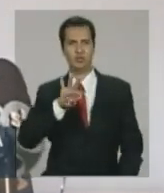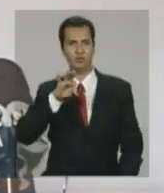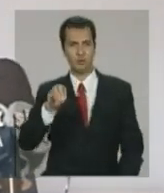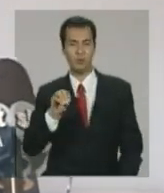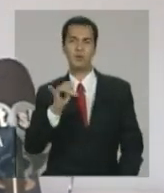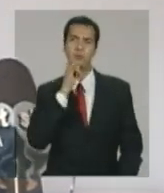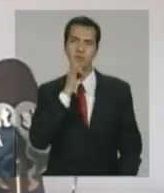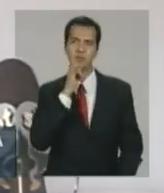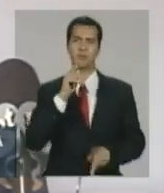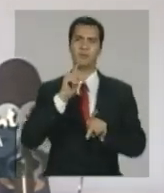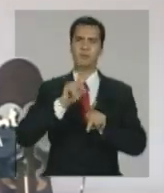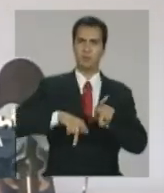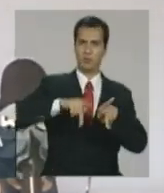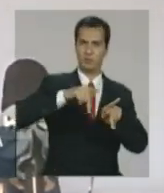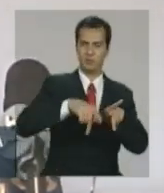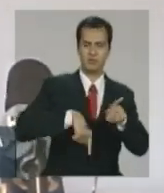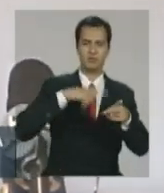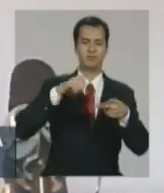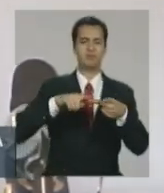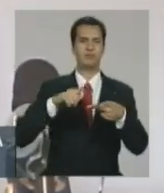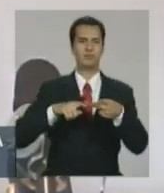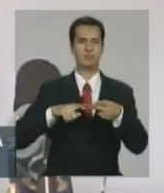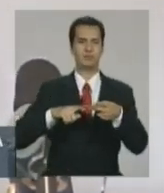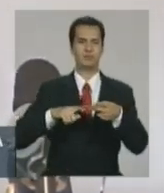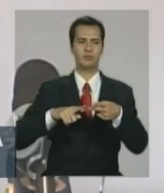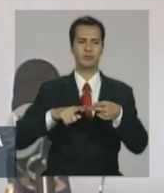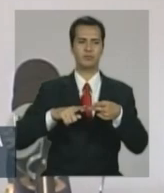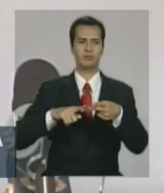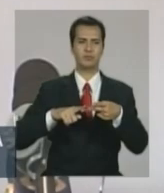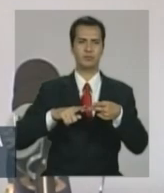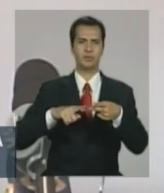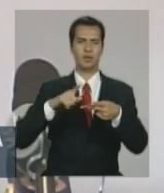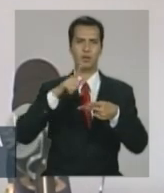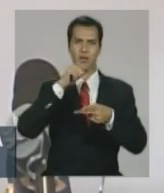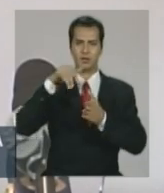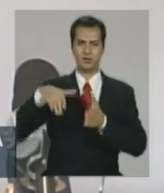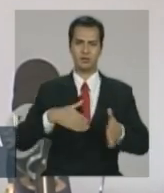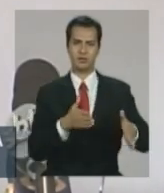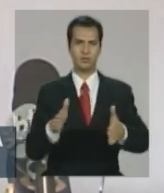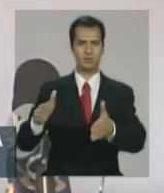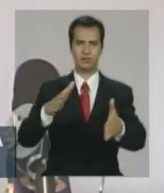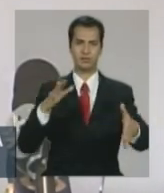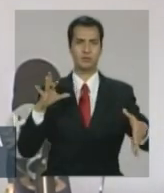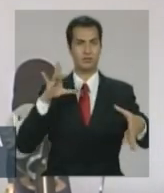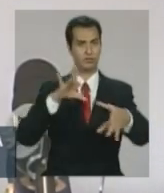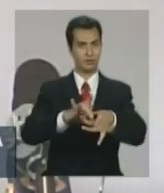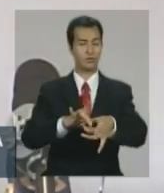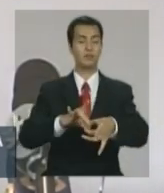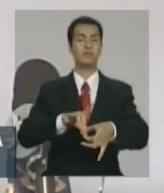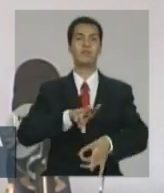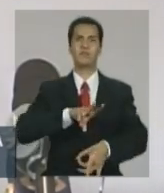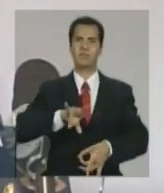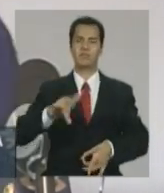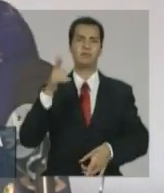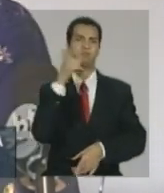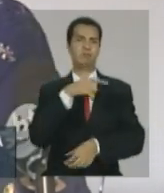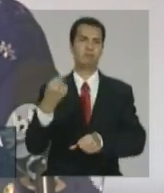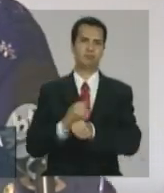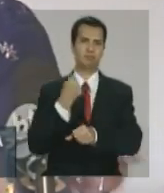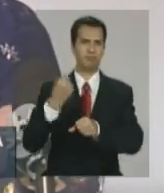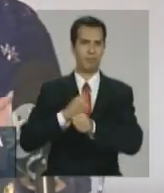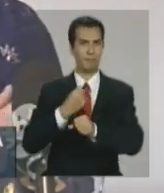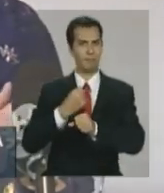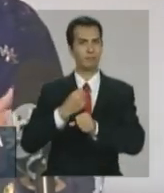como ferrovias e a interligação de bacia, vai acelerar muito a obra. O PAC,